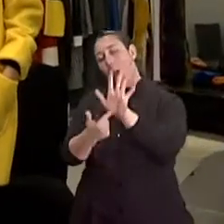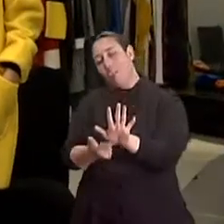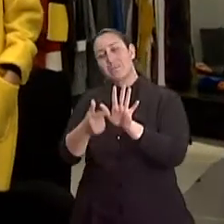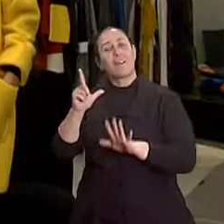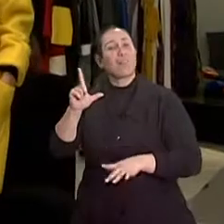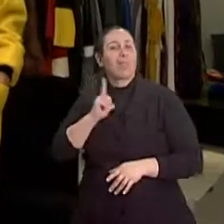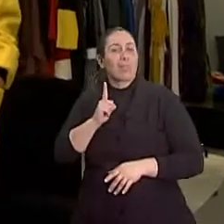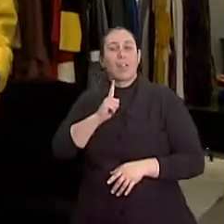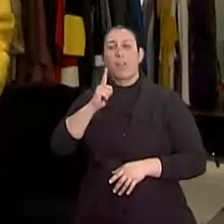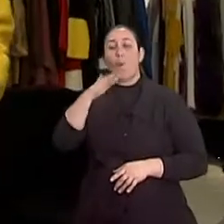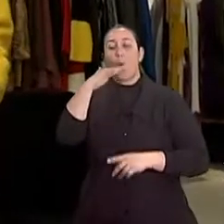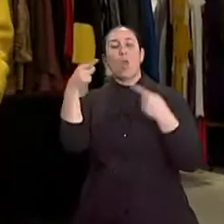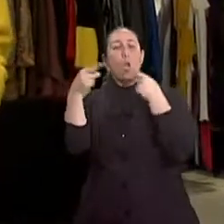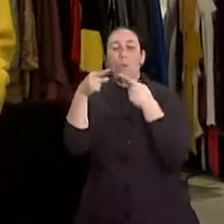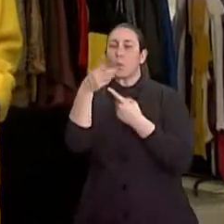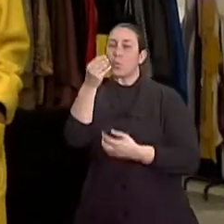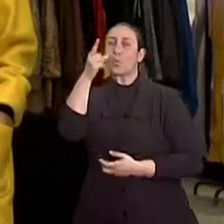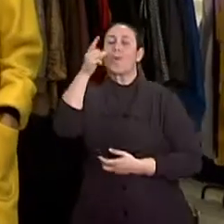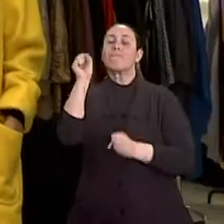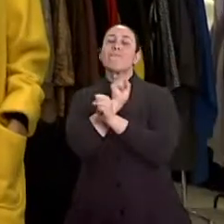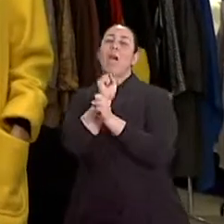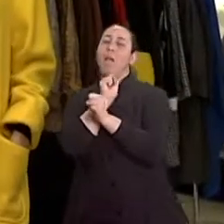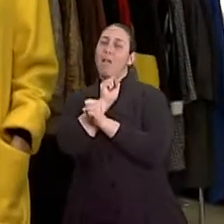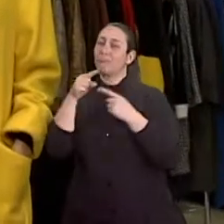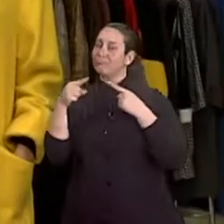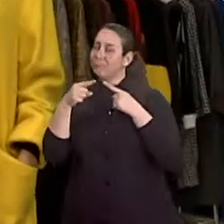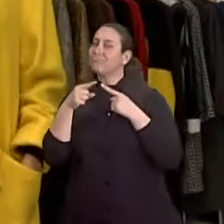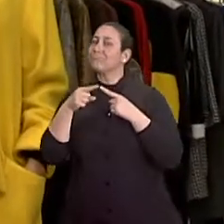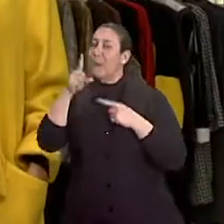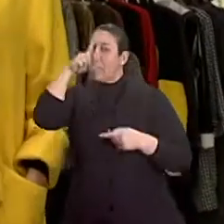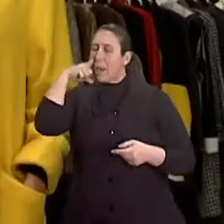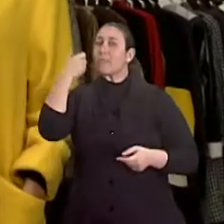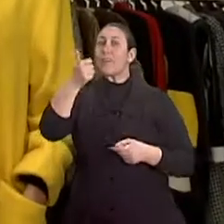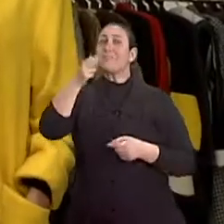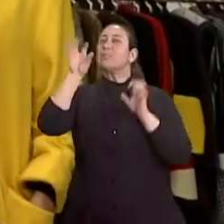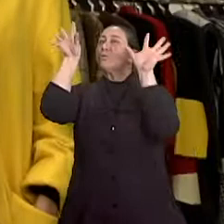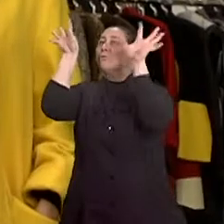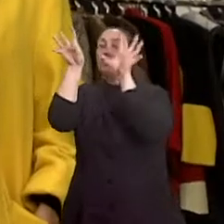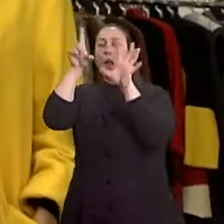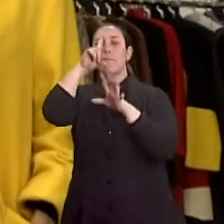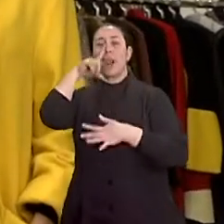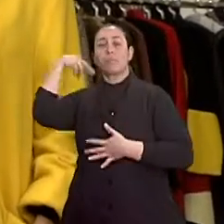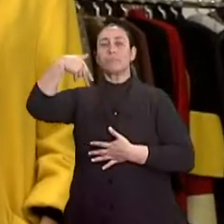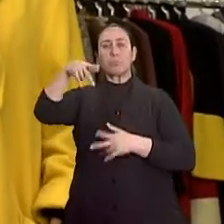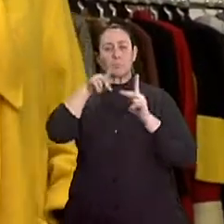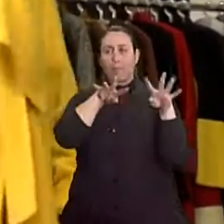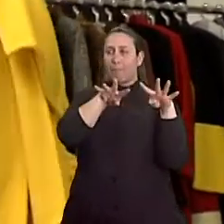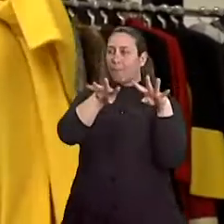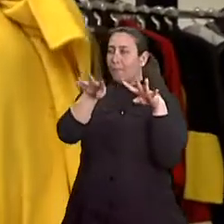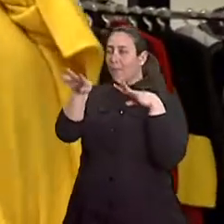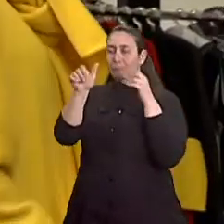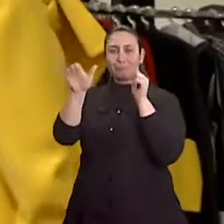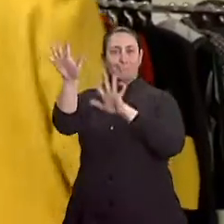de inverno e que é lindo. No inverno, colocar cor é maravilhoso. Num dia cinzento é a luz. É maravilhoso. É a luz do ambiente. Olha, num dia